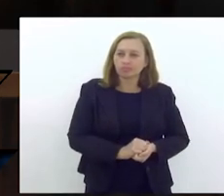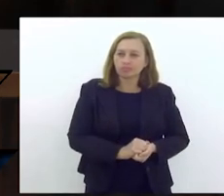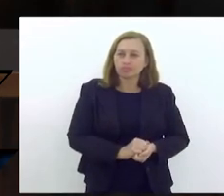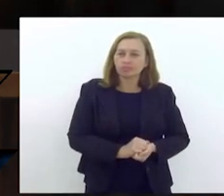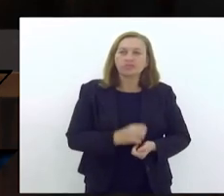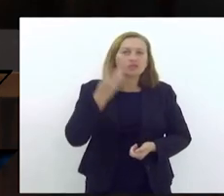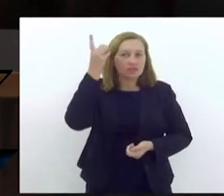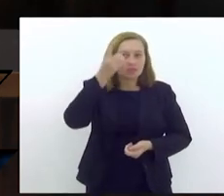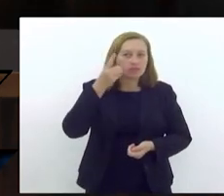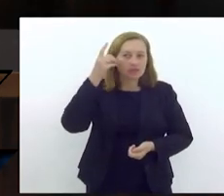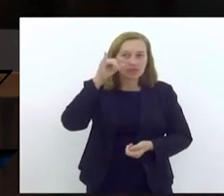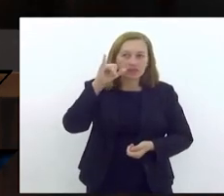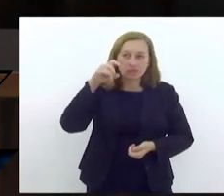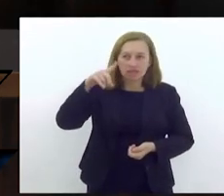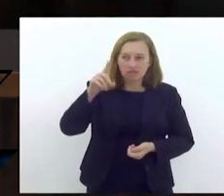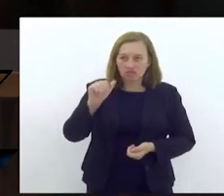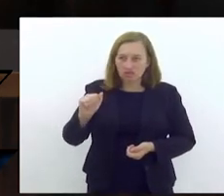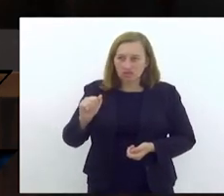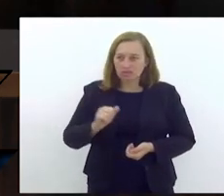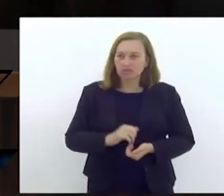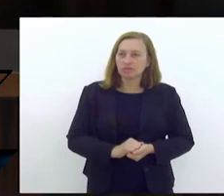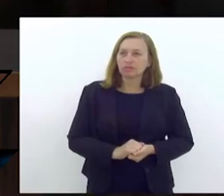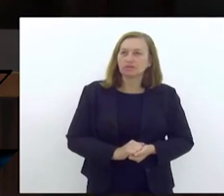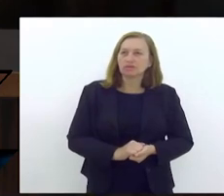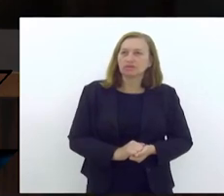deputada índia melão